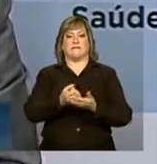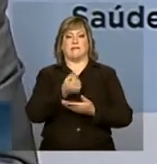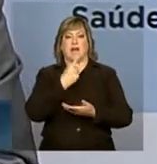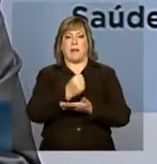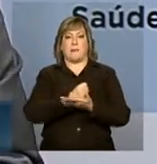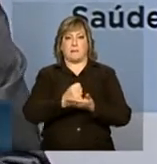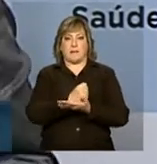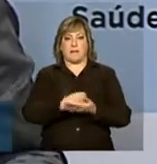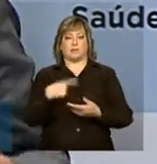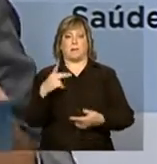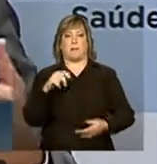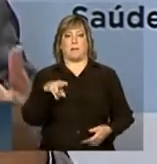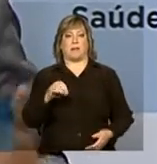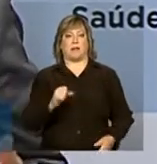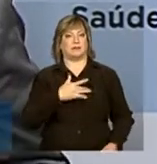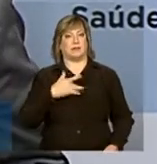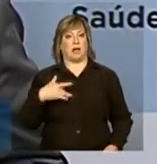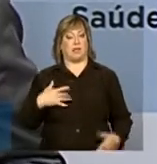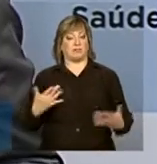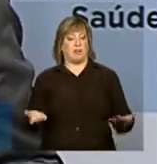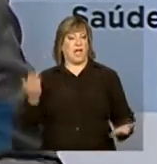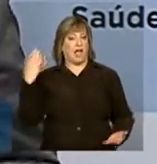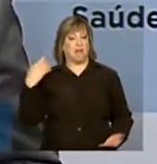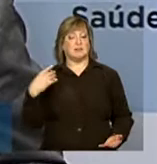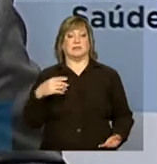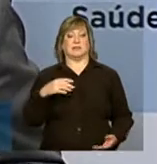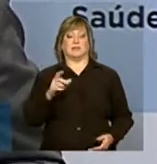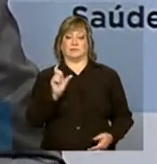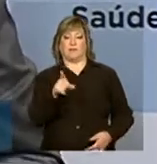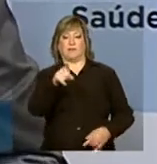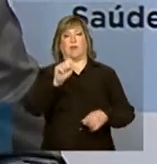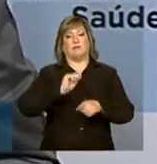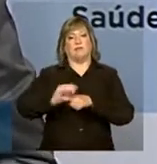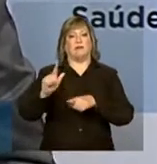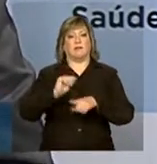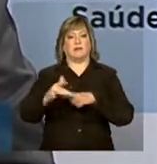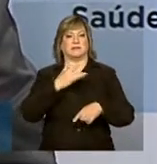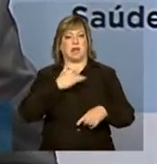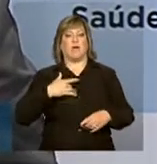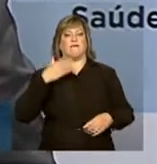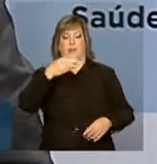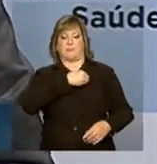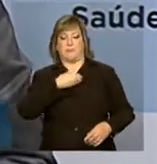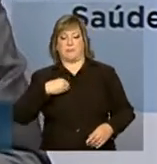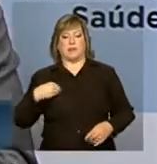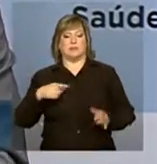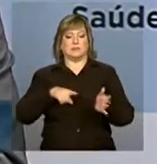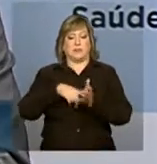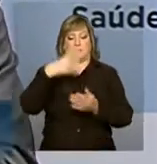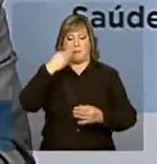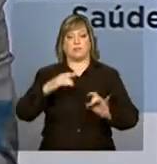saúde. Então, aquilo que eram procedimentos, medicamentos, o que ocorria dentro do hospital,